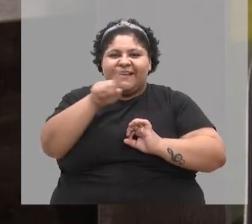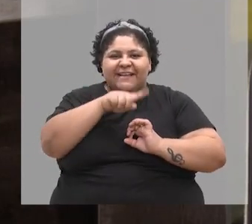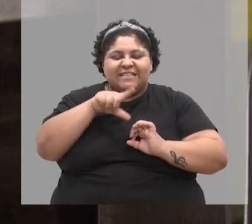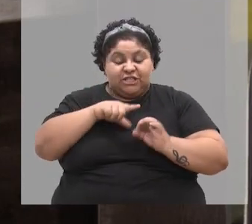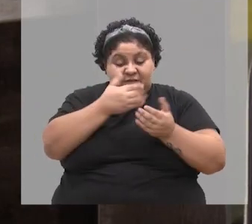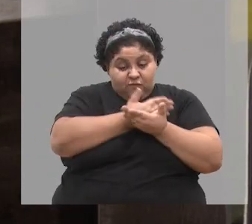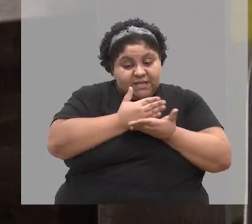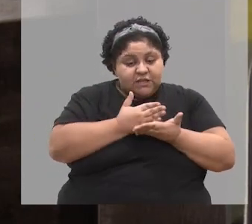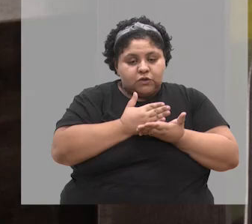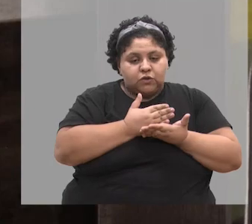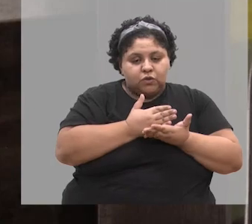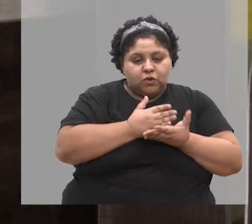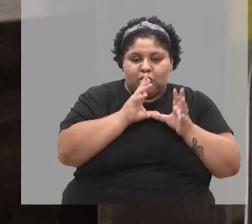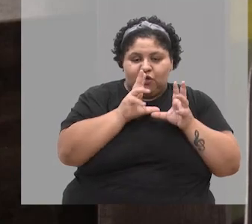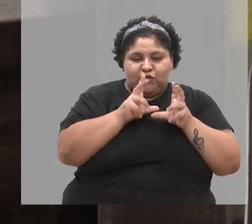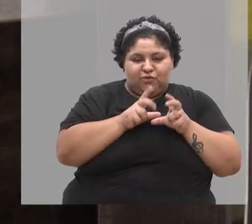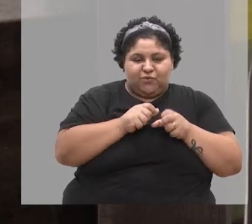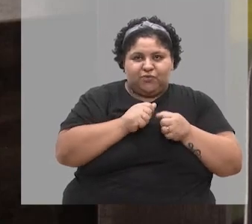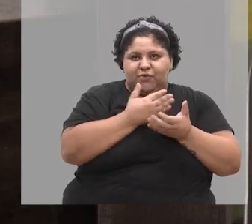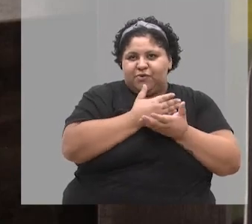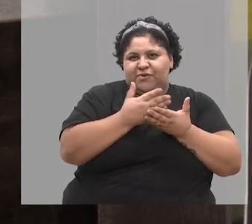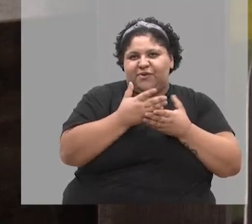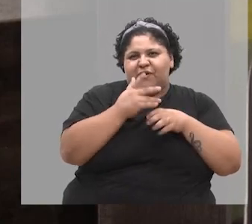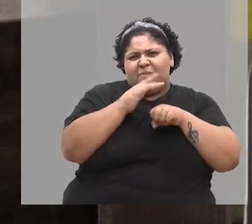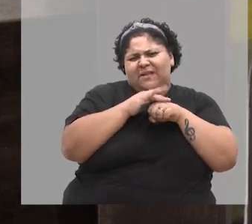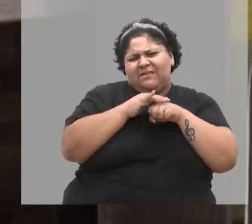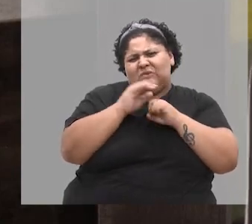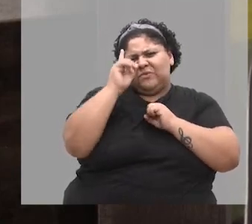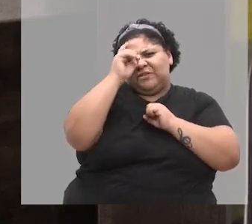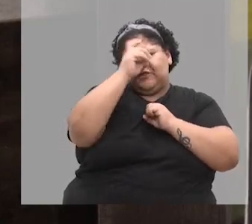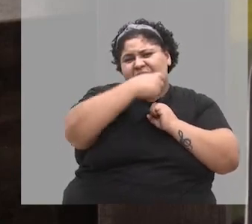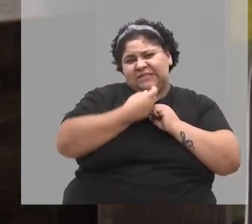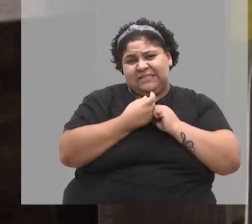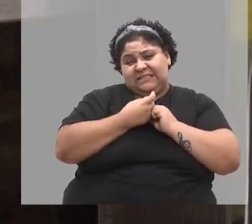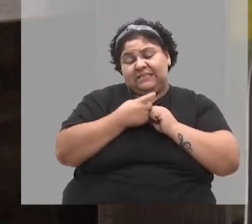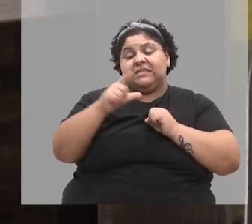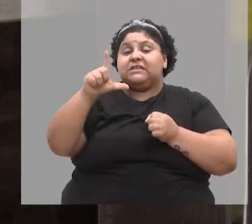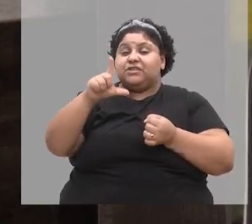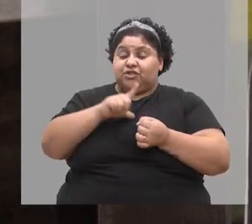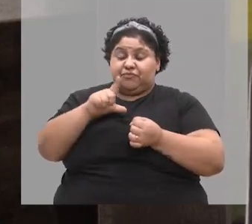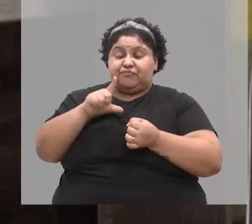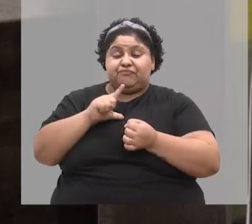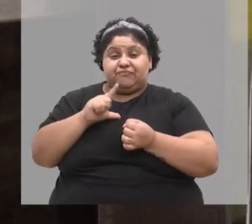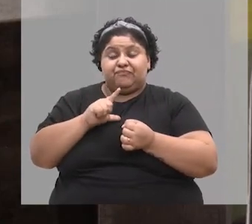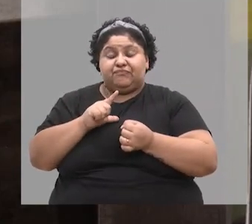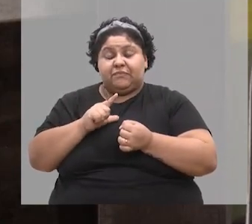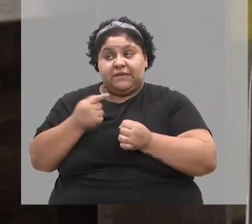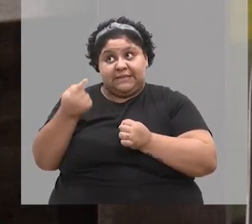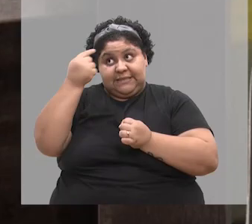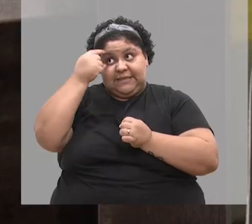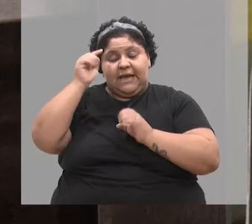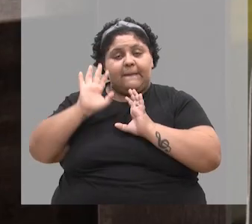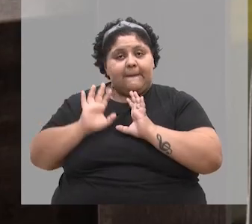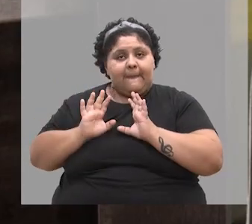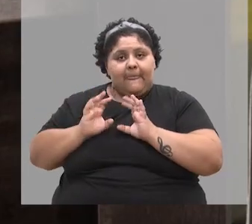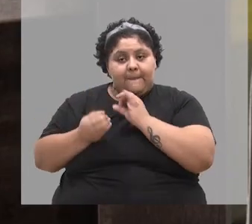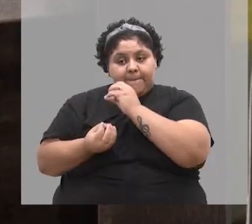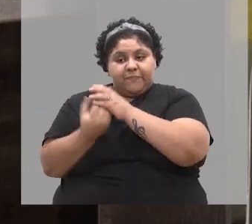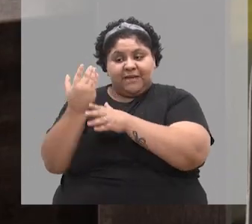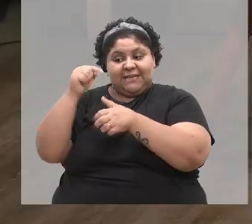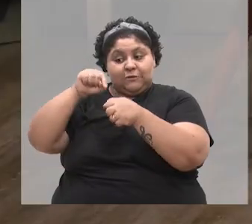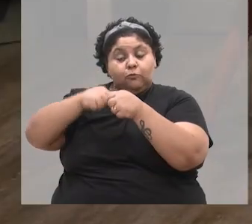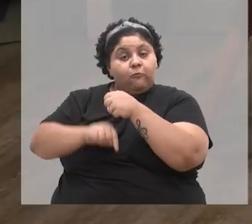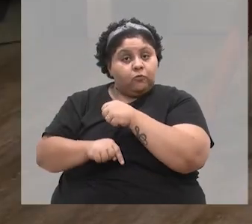você falou, né, a gente teve um início. Tudo começa com uma dor, uma dificuldade, aí nós tivemos, né, essa